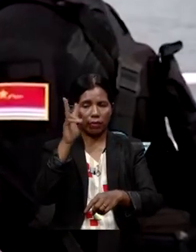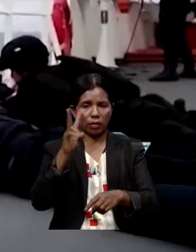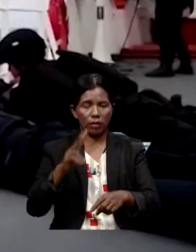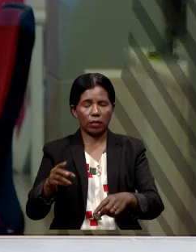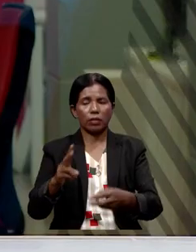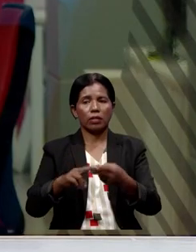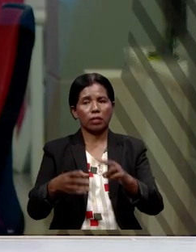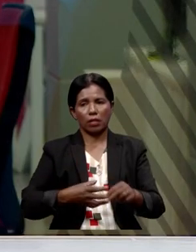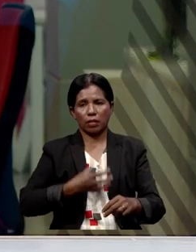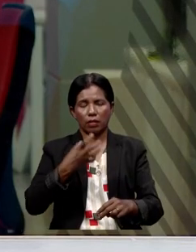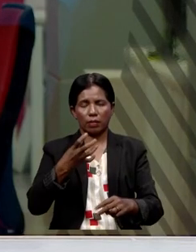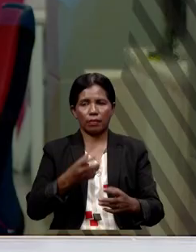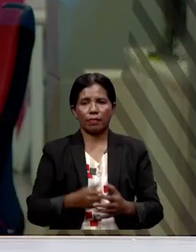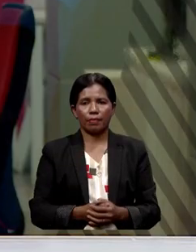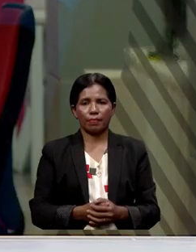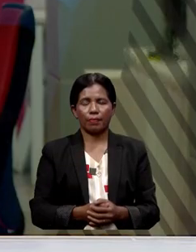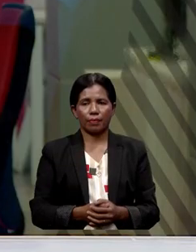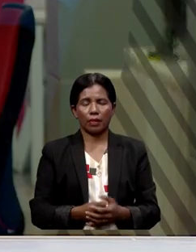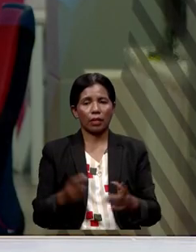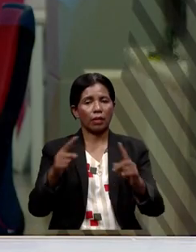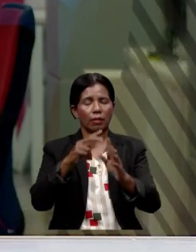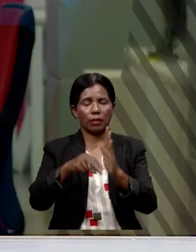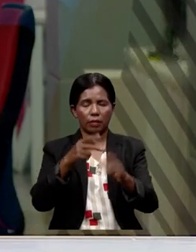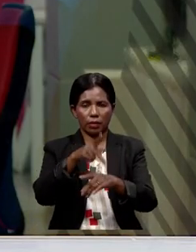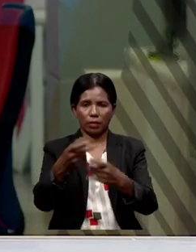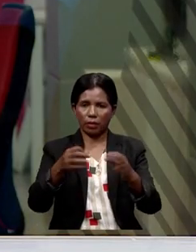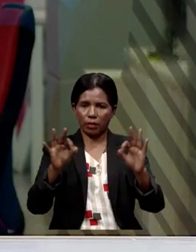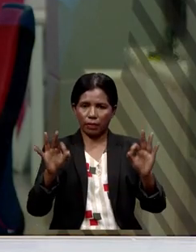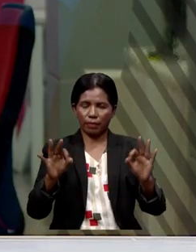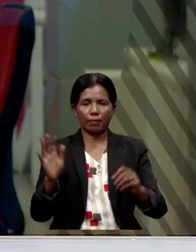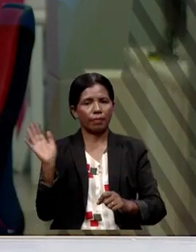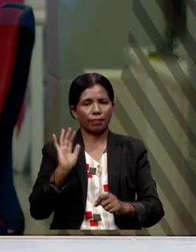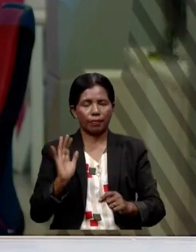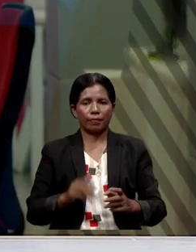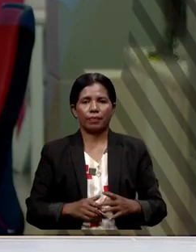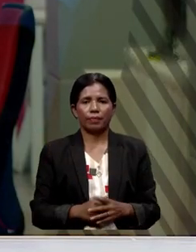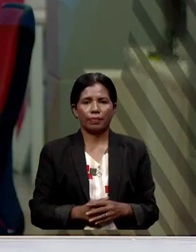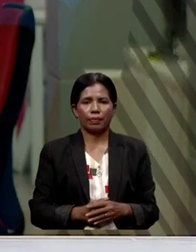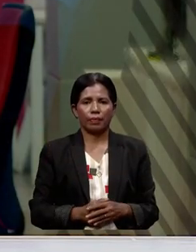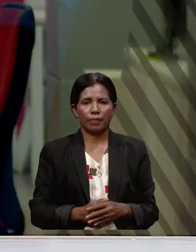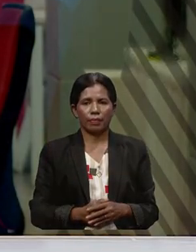Hiros. Telespectadores, estou banido de Jornal Nacional Benição Ohim. Até a próxima.